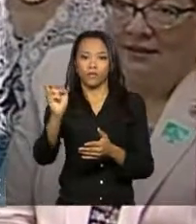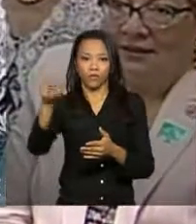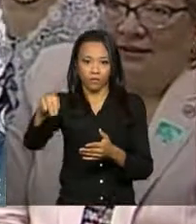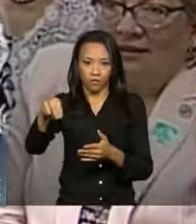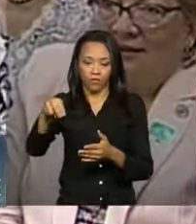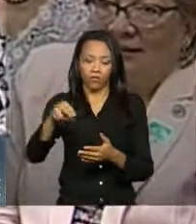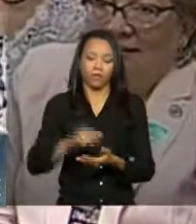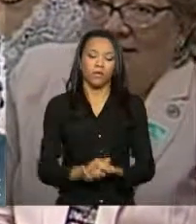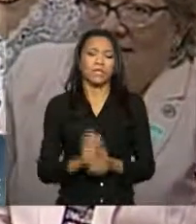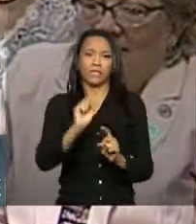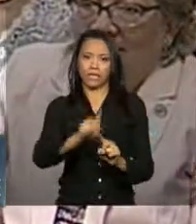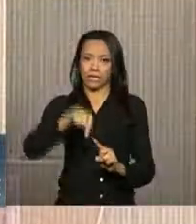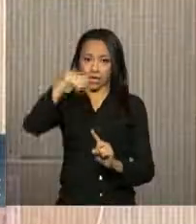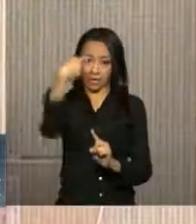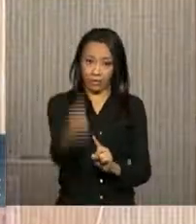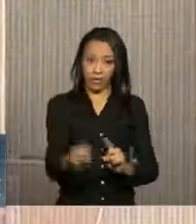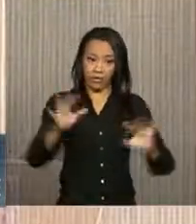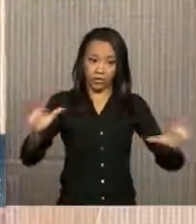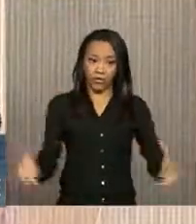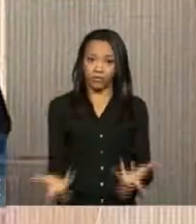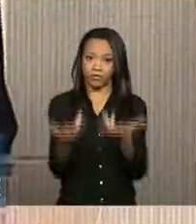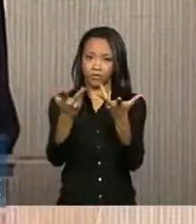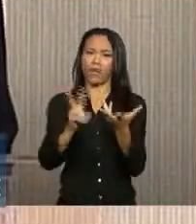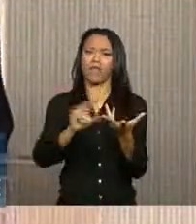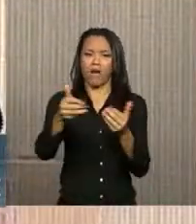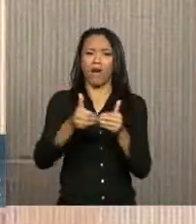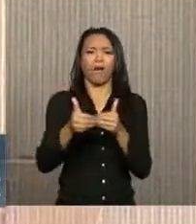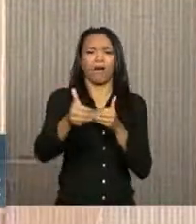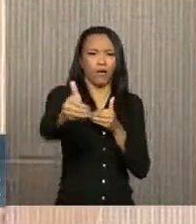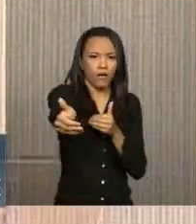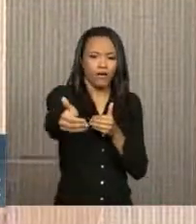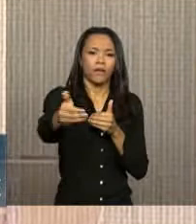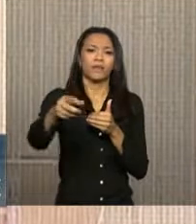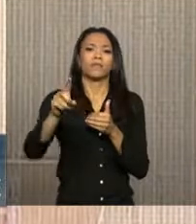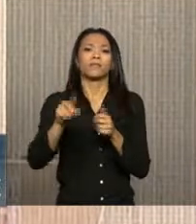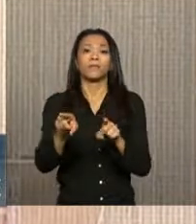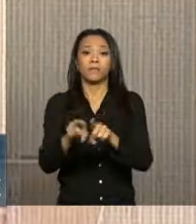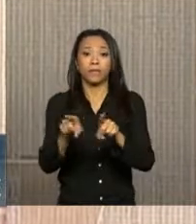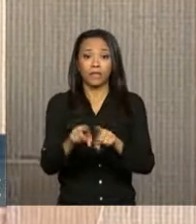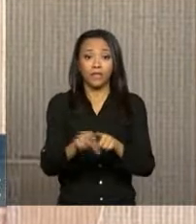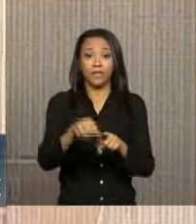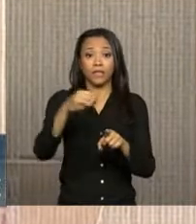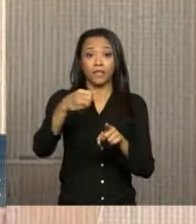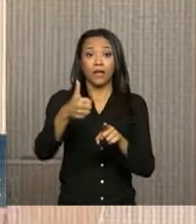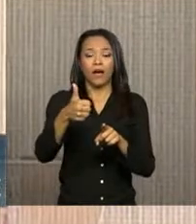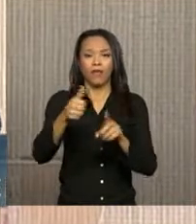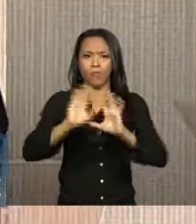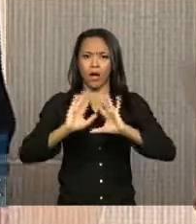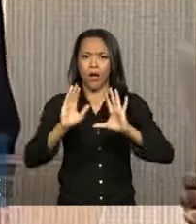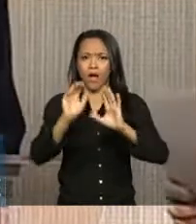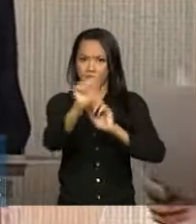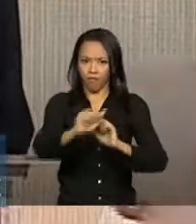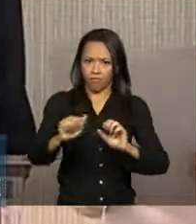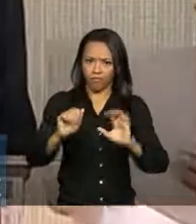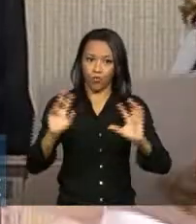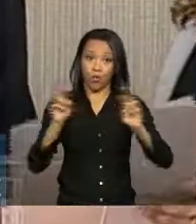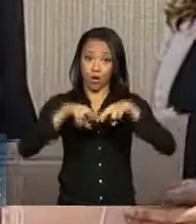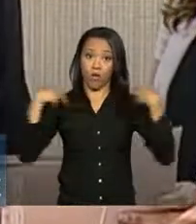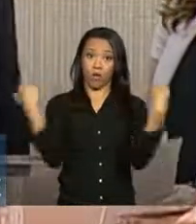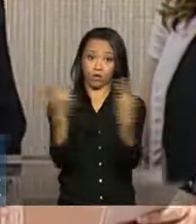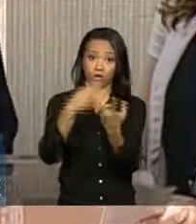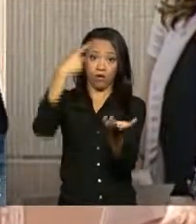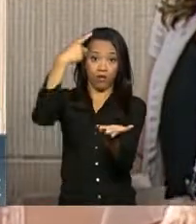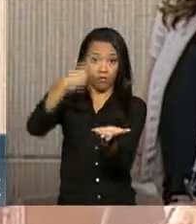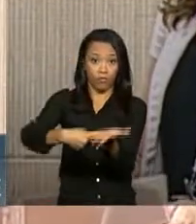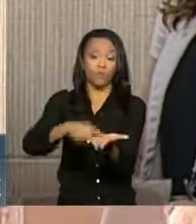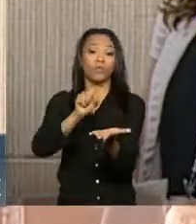após essa cerimônia será realizada a 236ª assembléia ordinária do conselho que